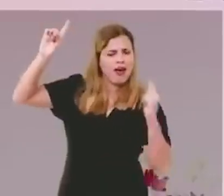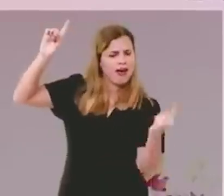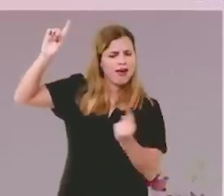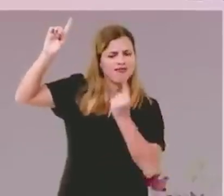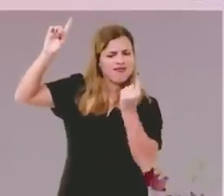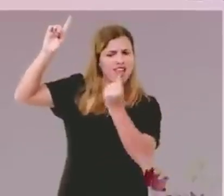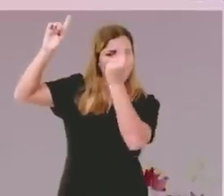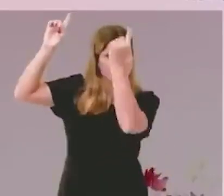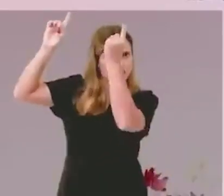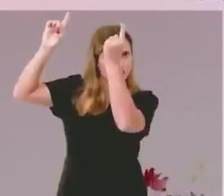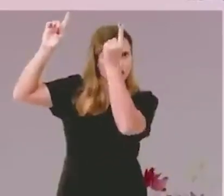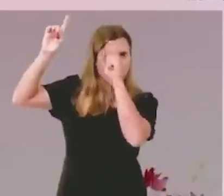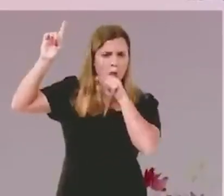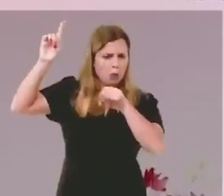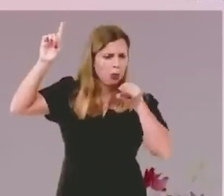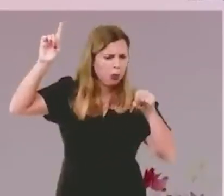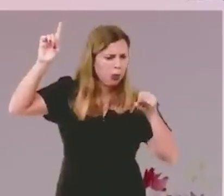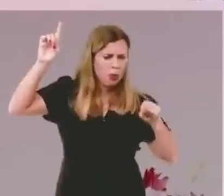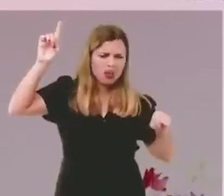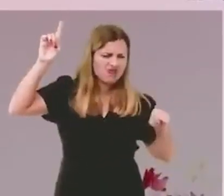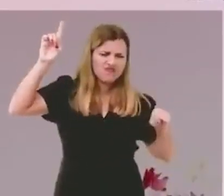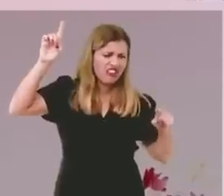ele é Deus.